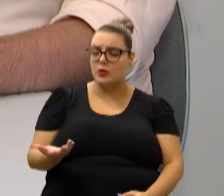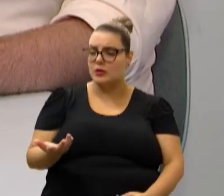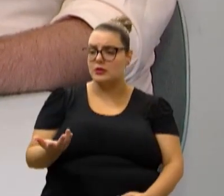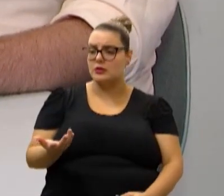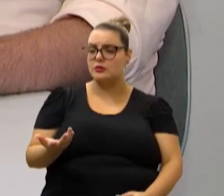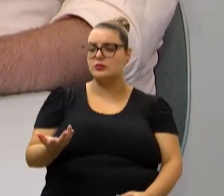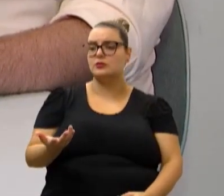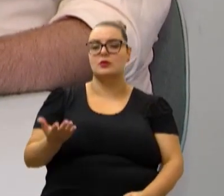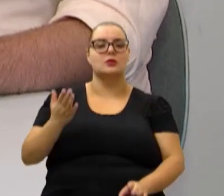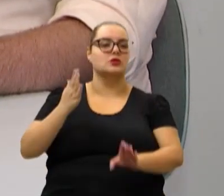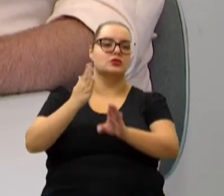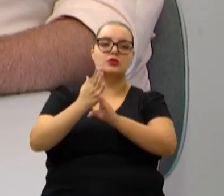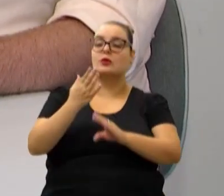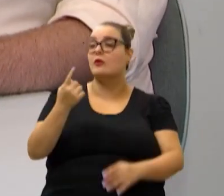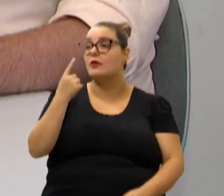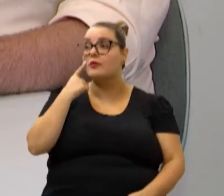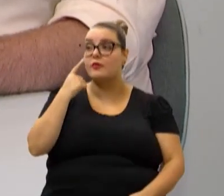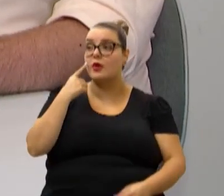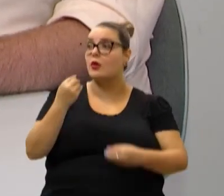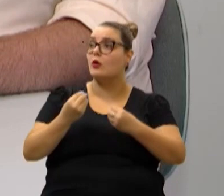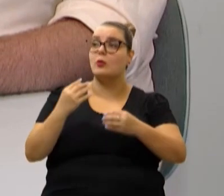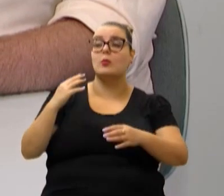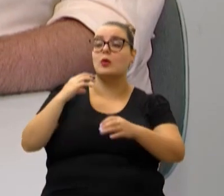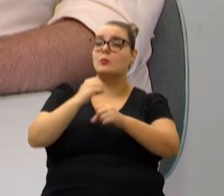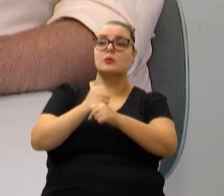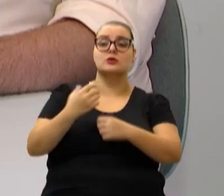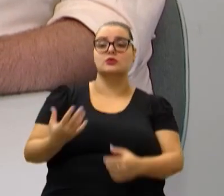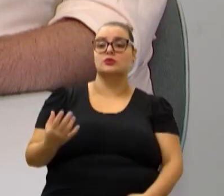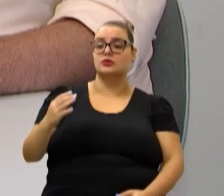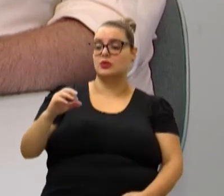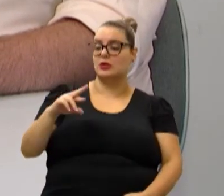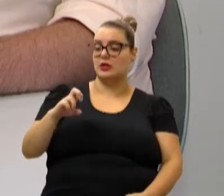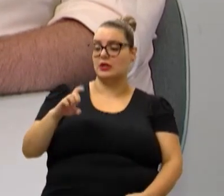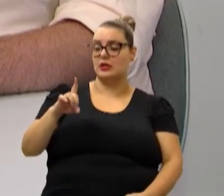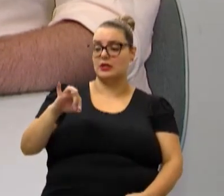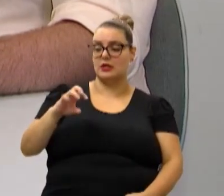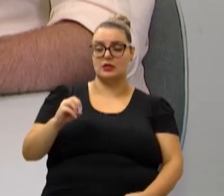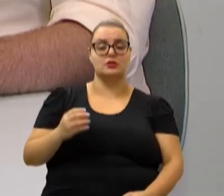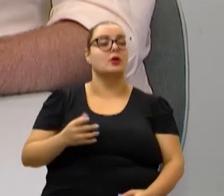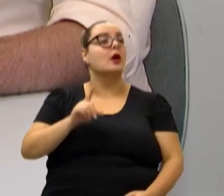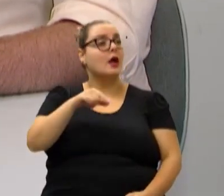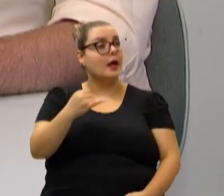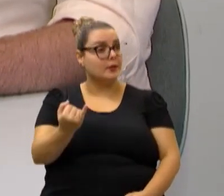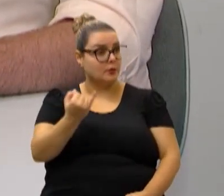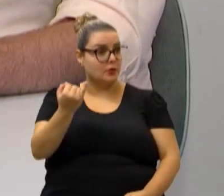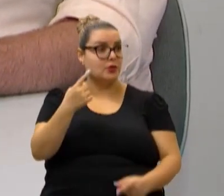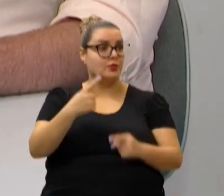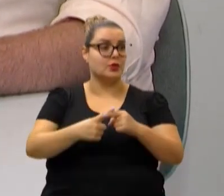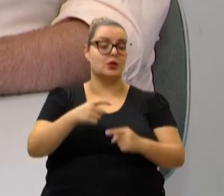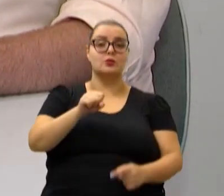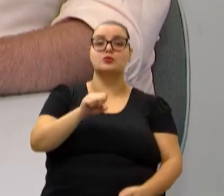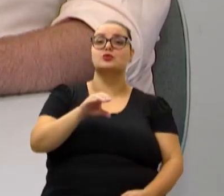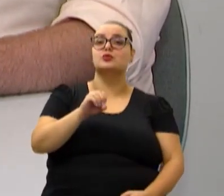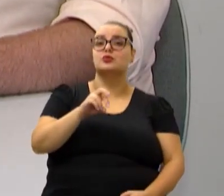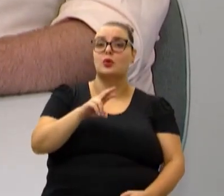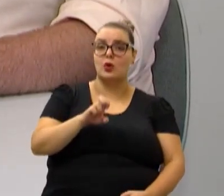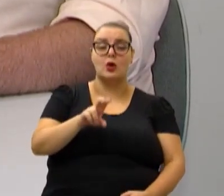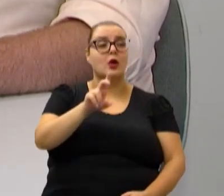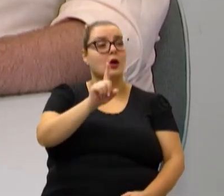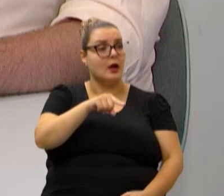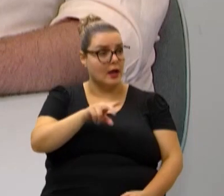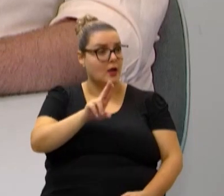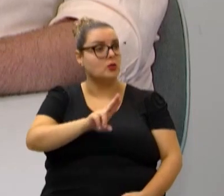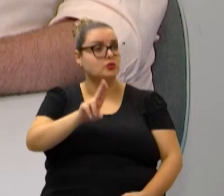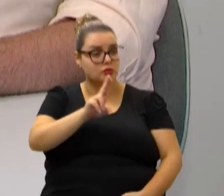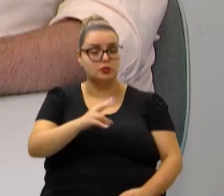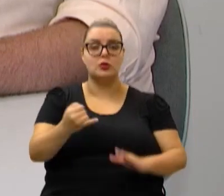que adianta a pessoa descobrir, ver como que está a pontuação dela de crédito? É muito importante porque esse score,